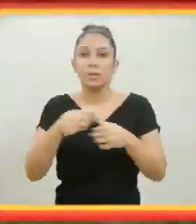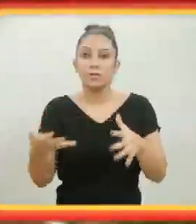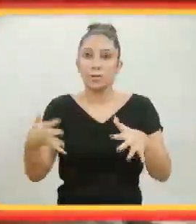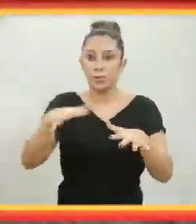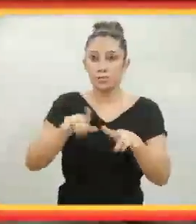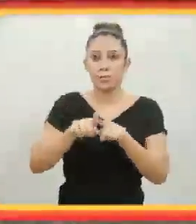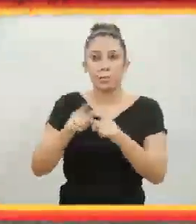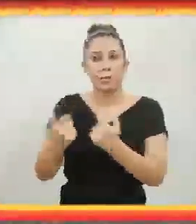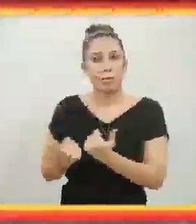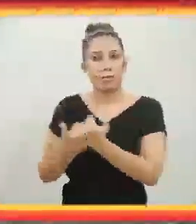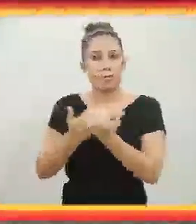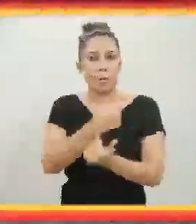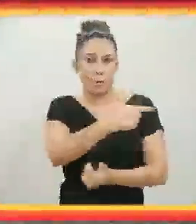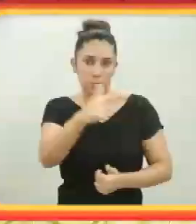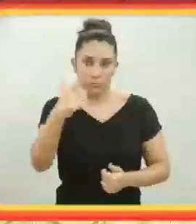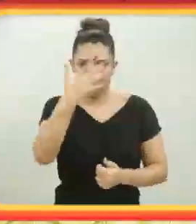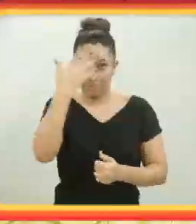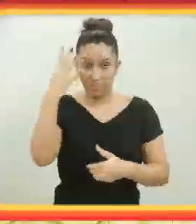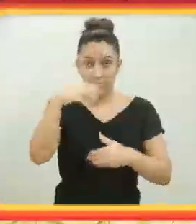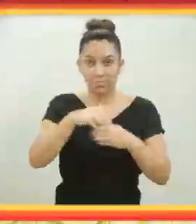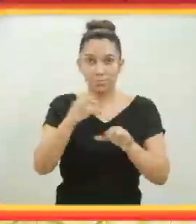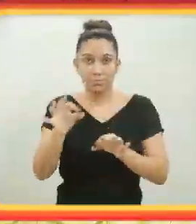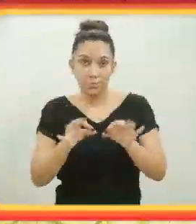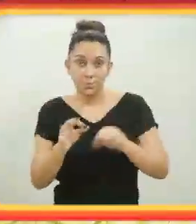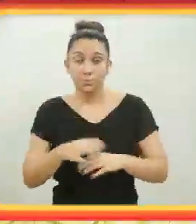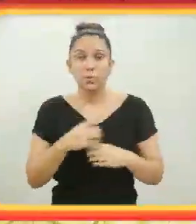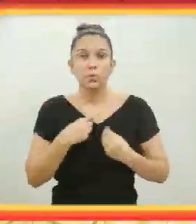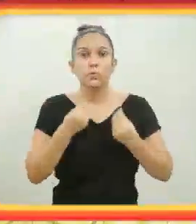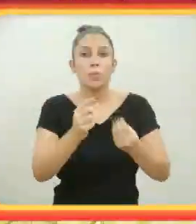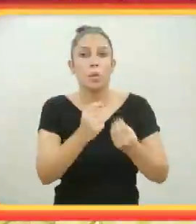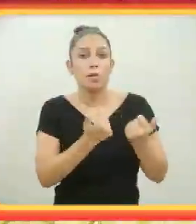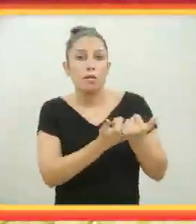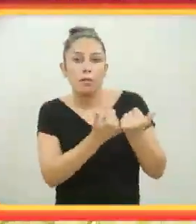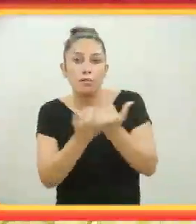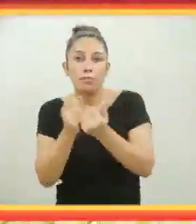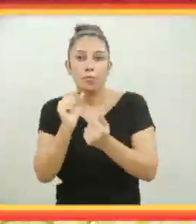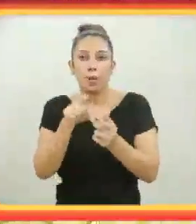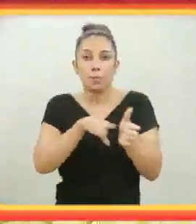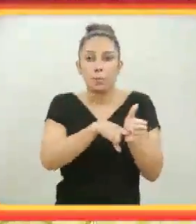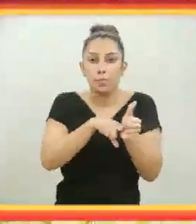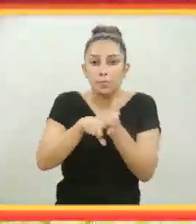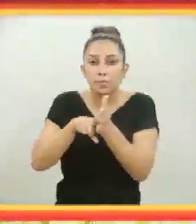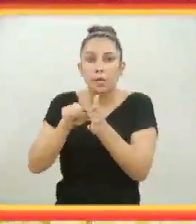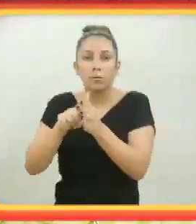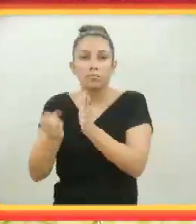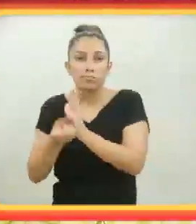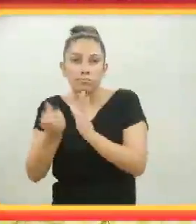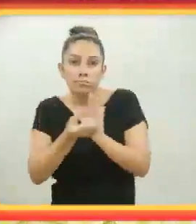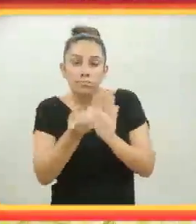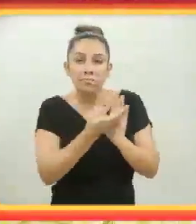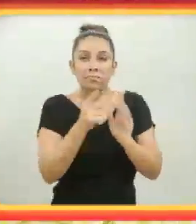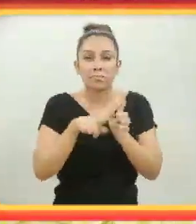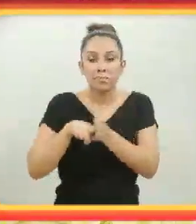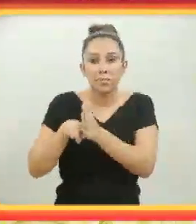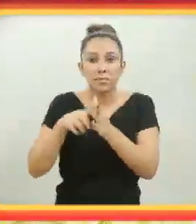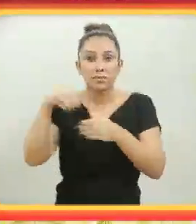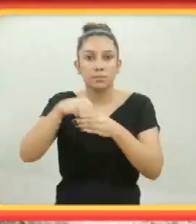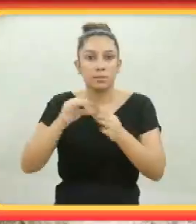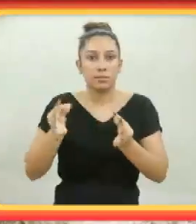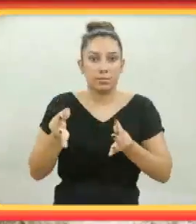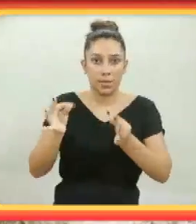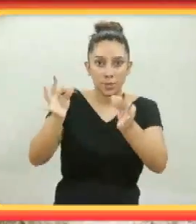no projeto, no programa de inclusão, e também apoio as pessoas ali no